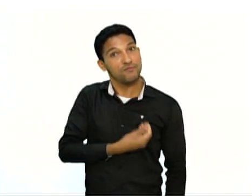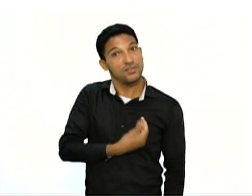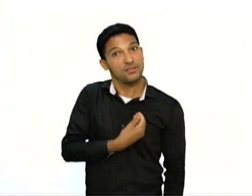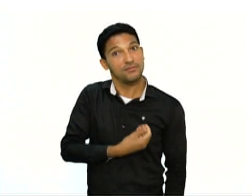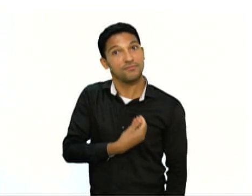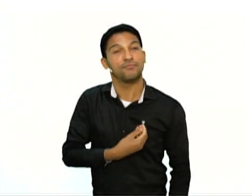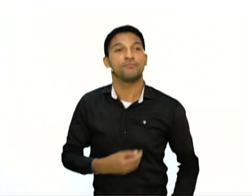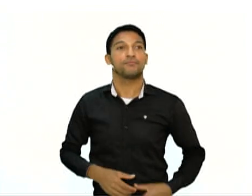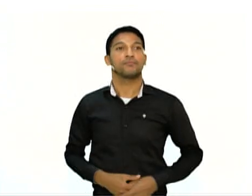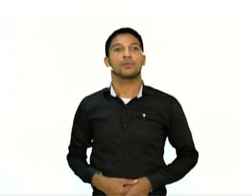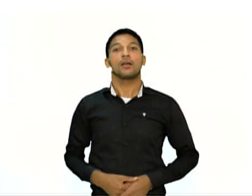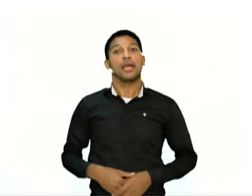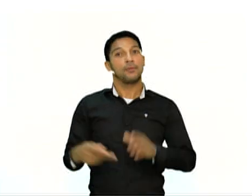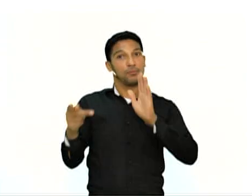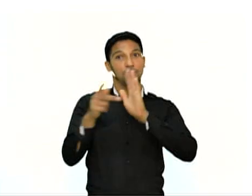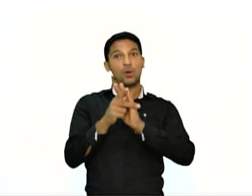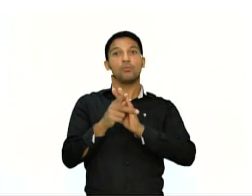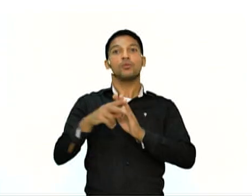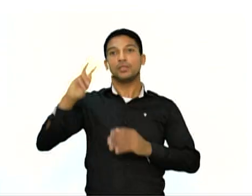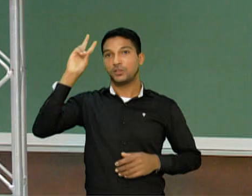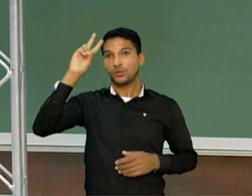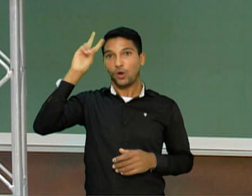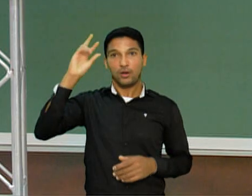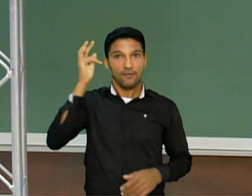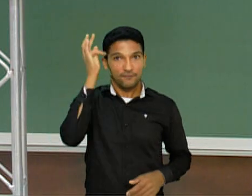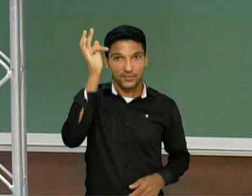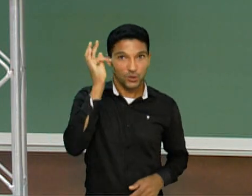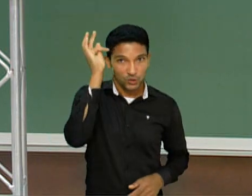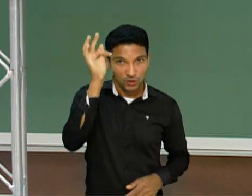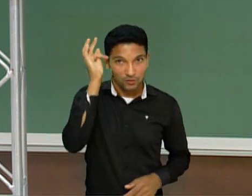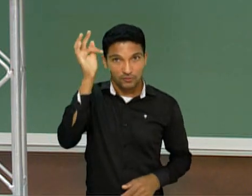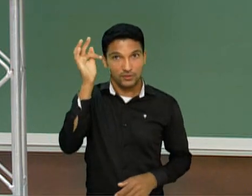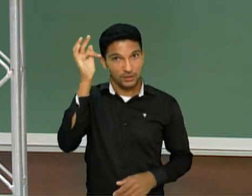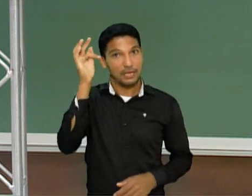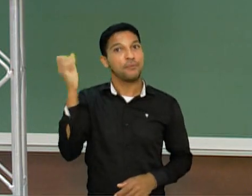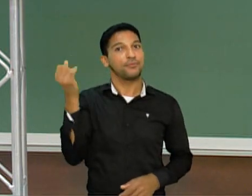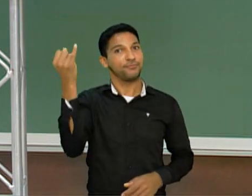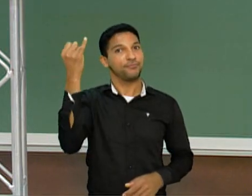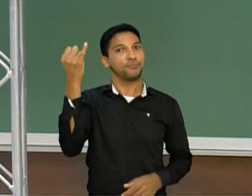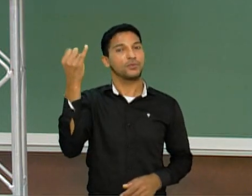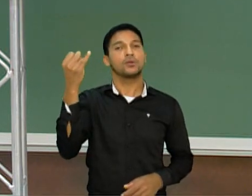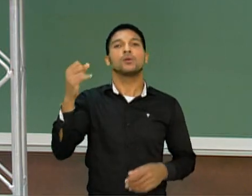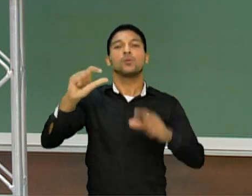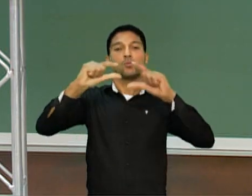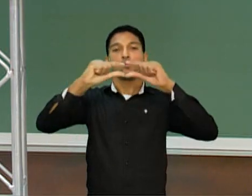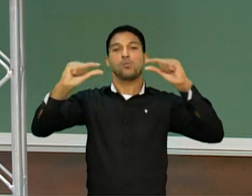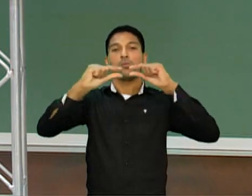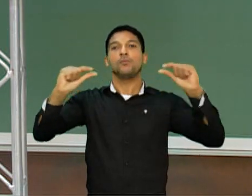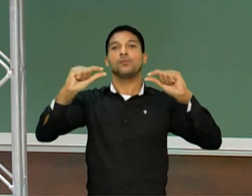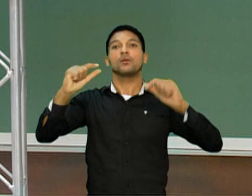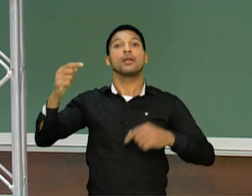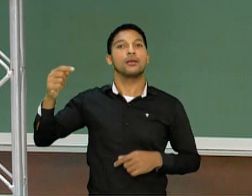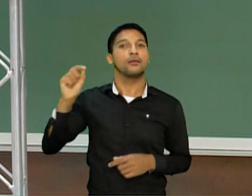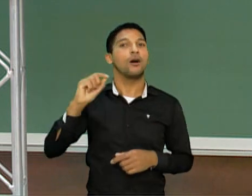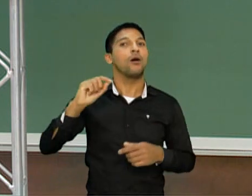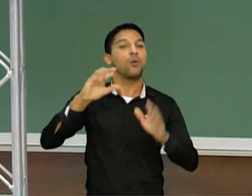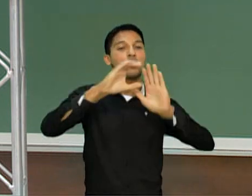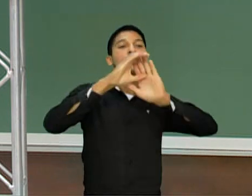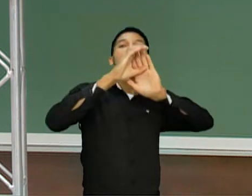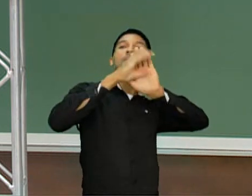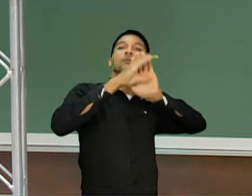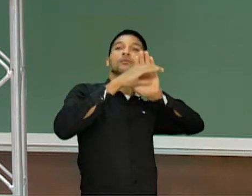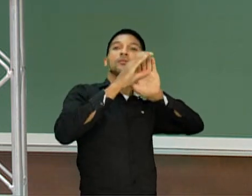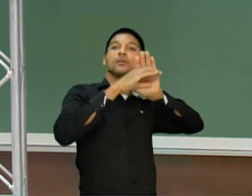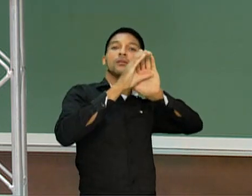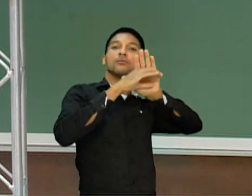Tem alguns conceitos importantes ali. Pensamento, penso, e existência. Então, hoje a aula vai